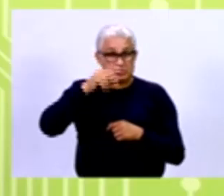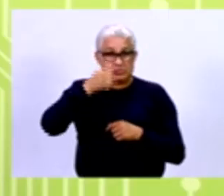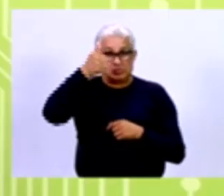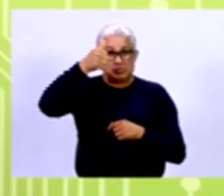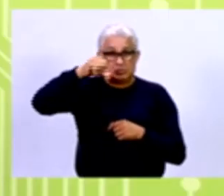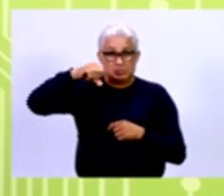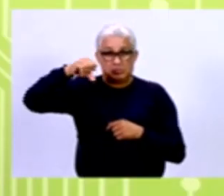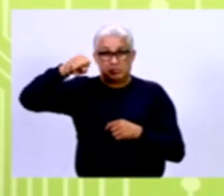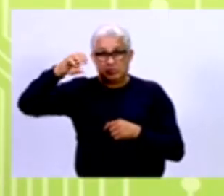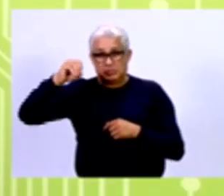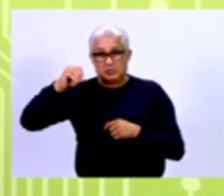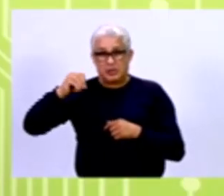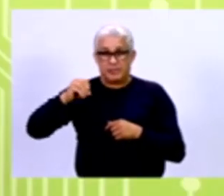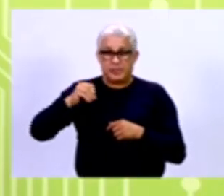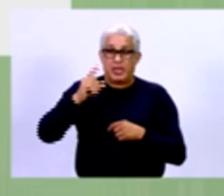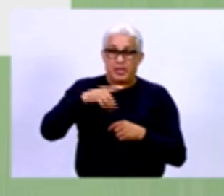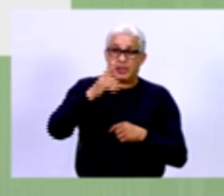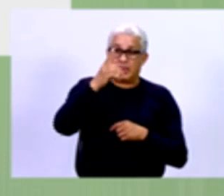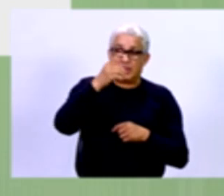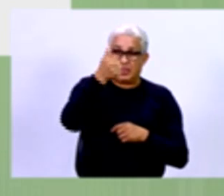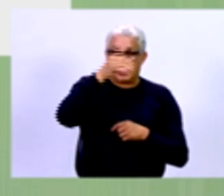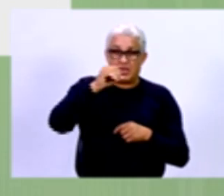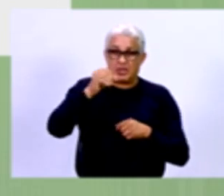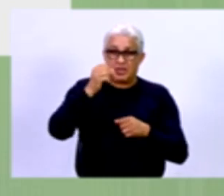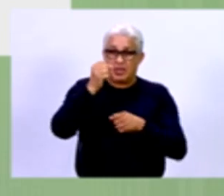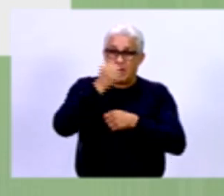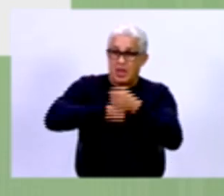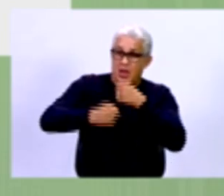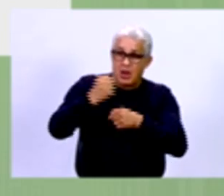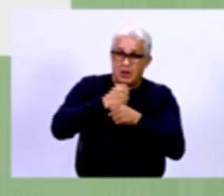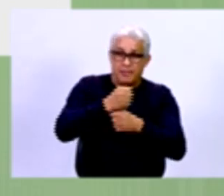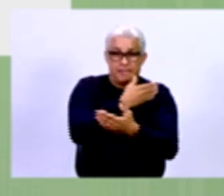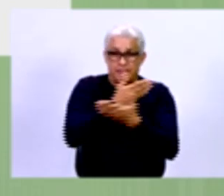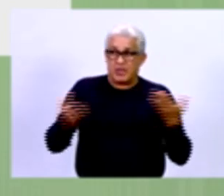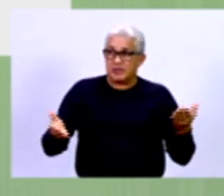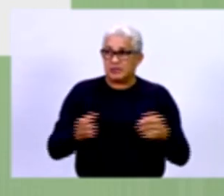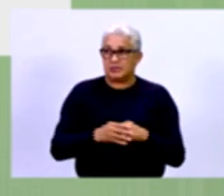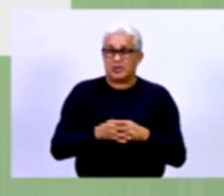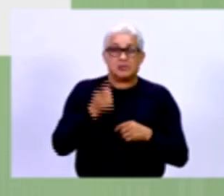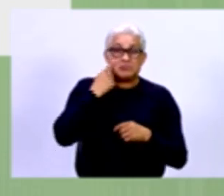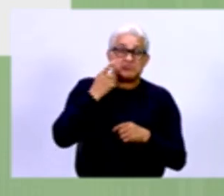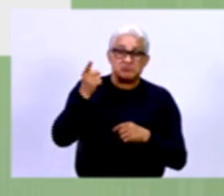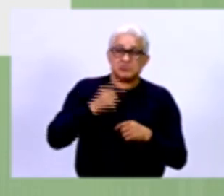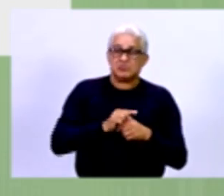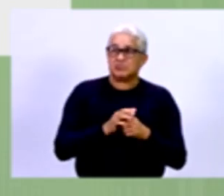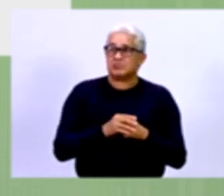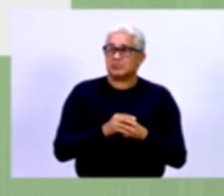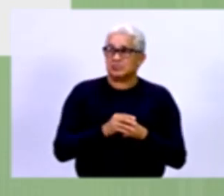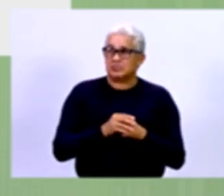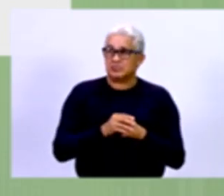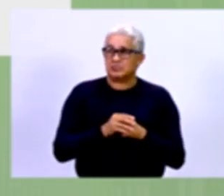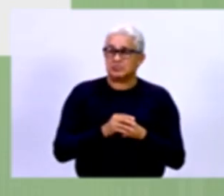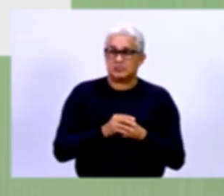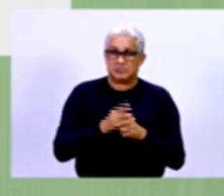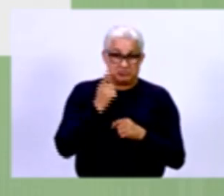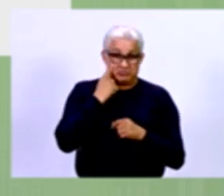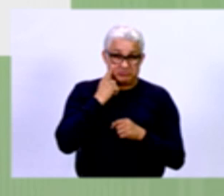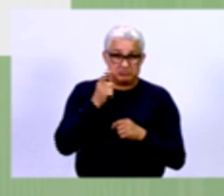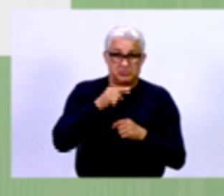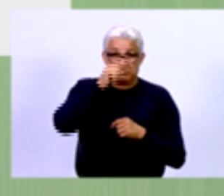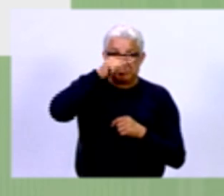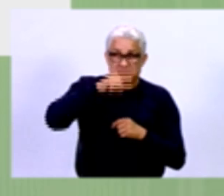chamada a década perdida, né? Vamos ver o gráfico. Está aí o gráfico que nós procuramos mostrar. Então, se você observar,